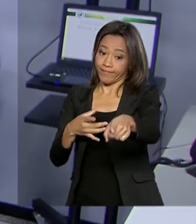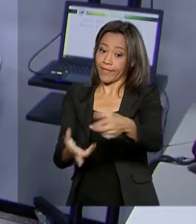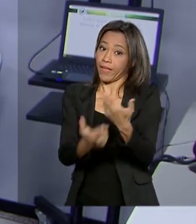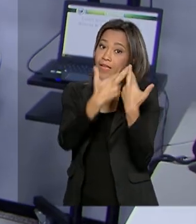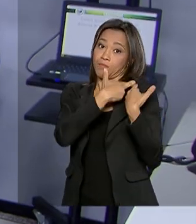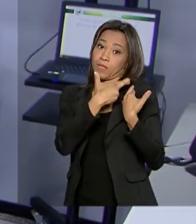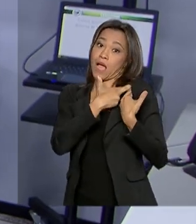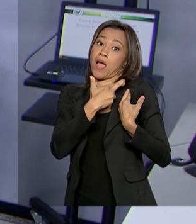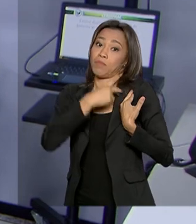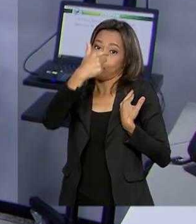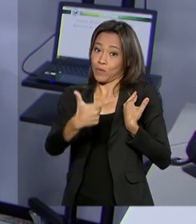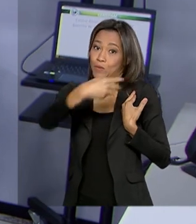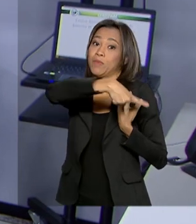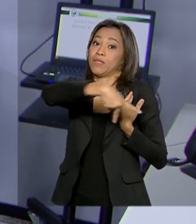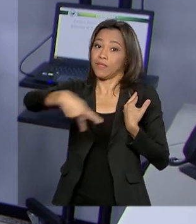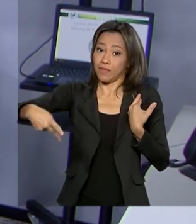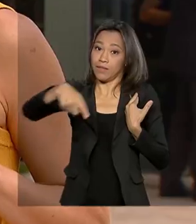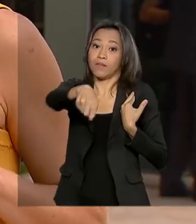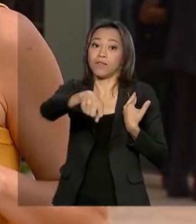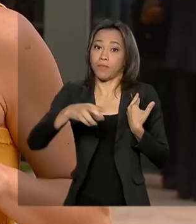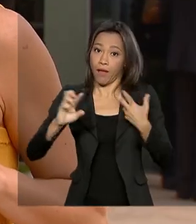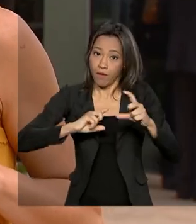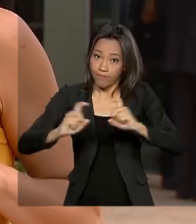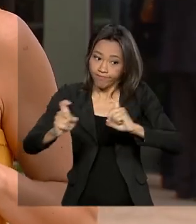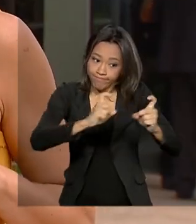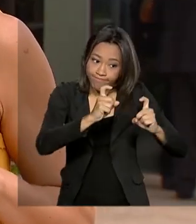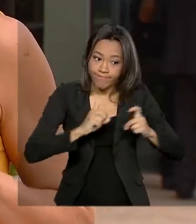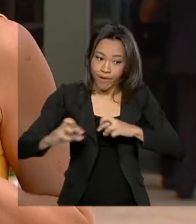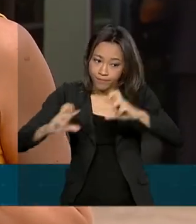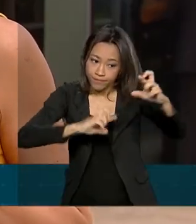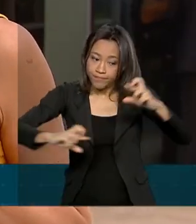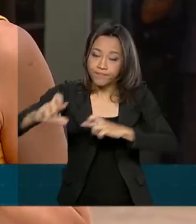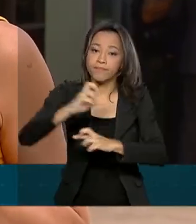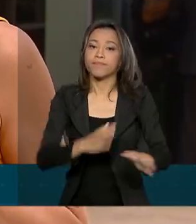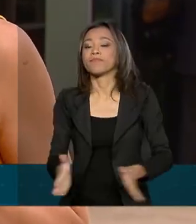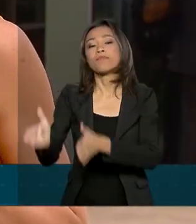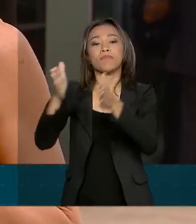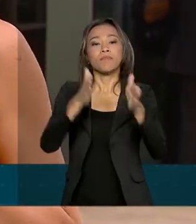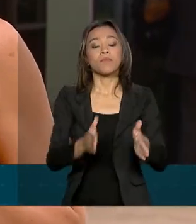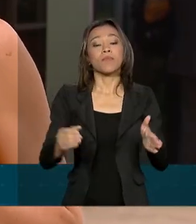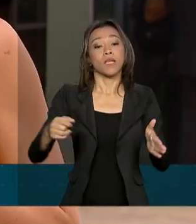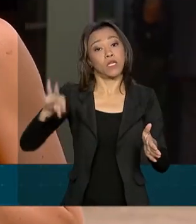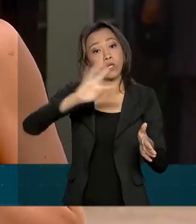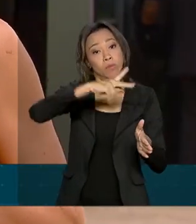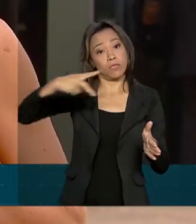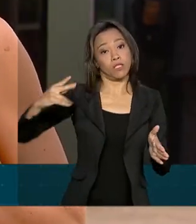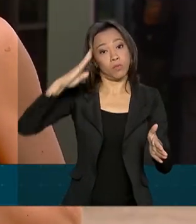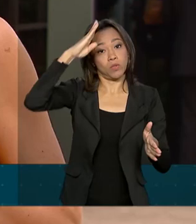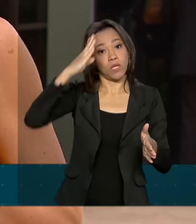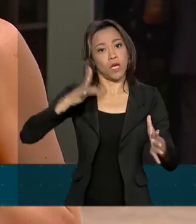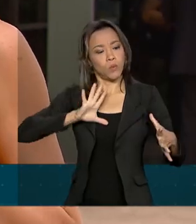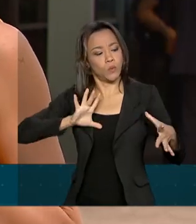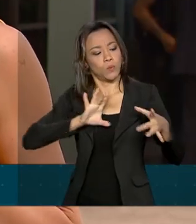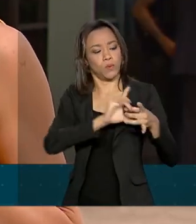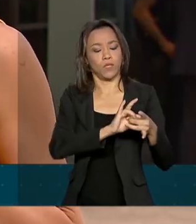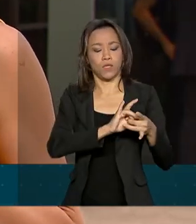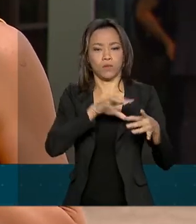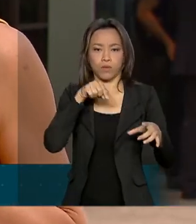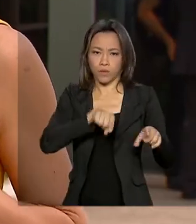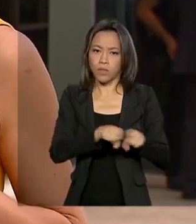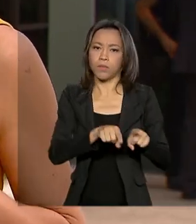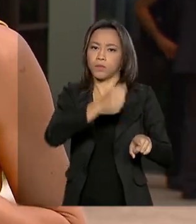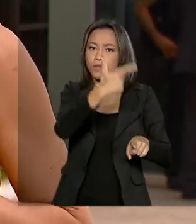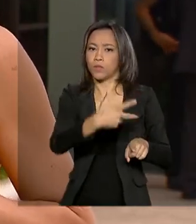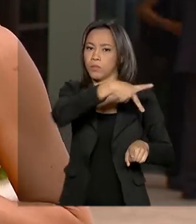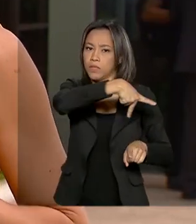missão de comandar o Conselho da Amazônia. E o presidente Jair Bolsonaro se uniu ao vice-presidente e ao ministro da Defesa para